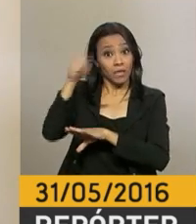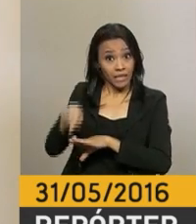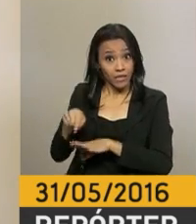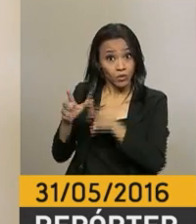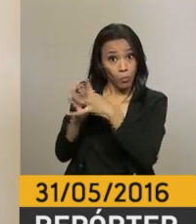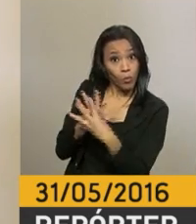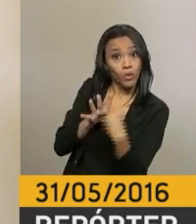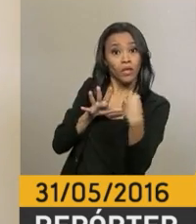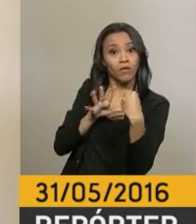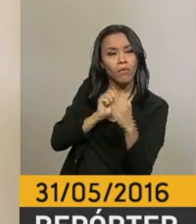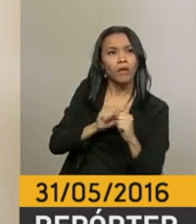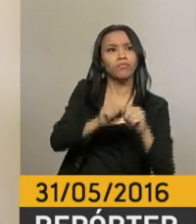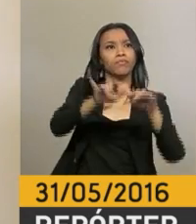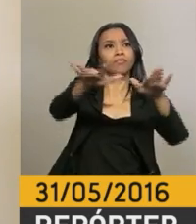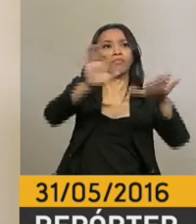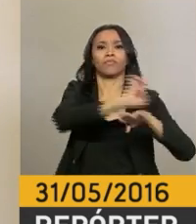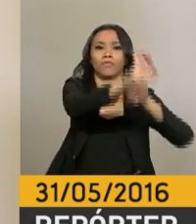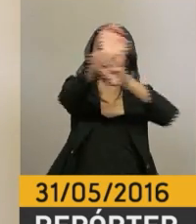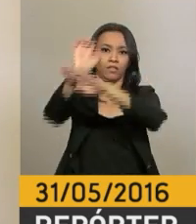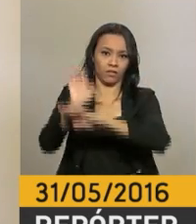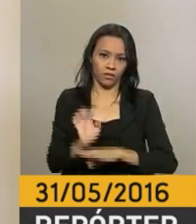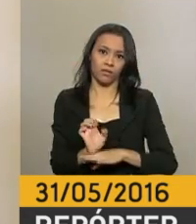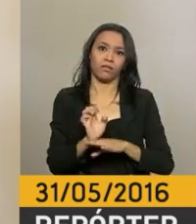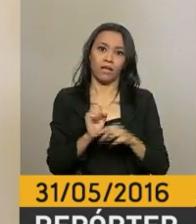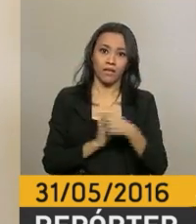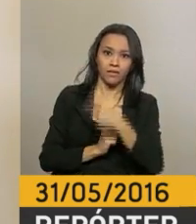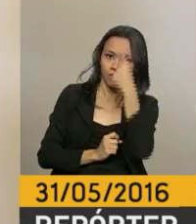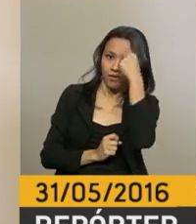para que possamos ter essa ideia